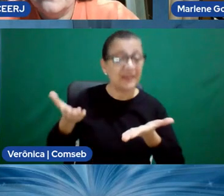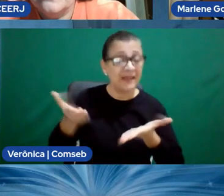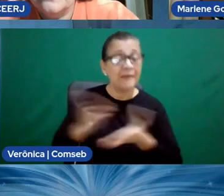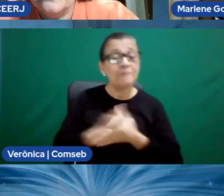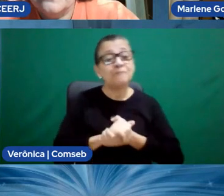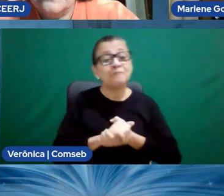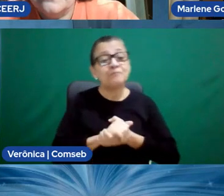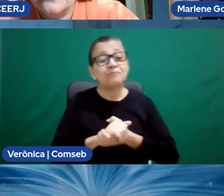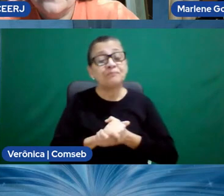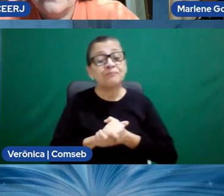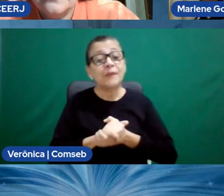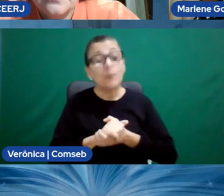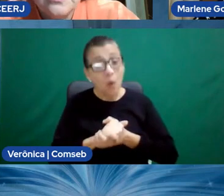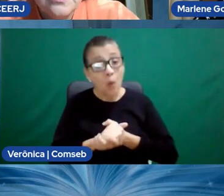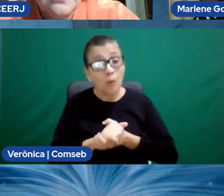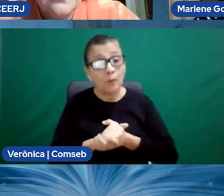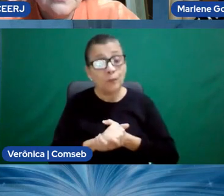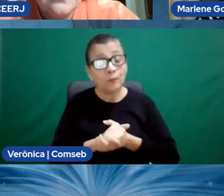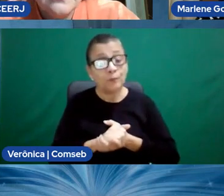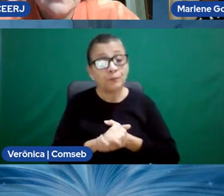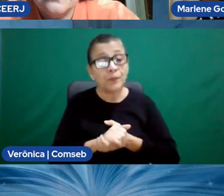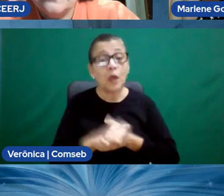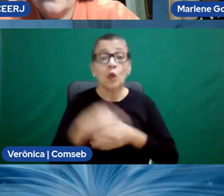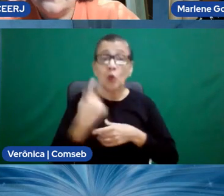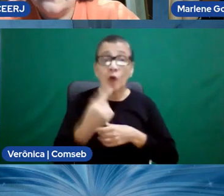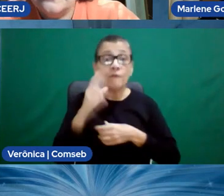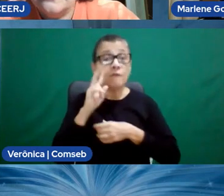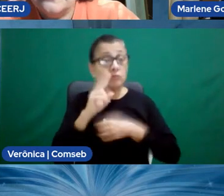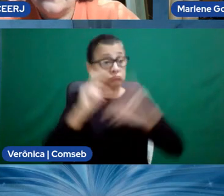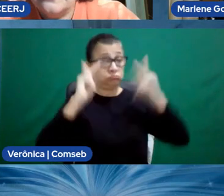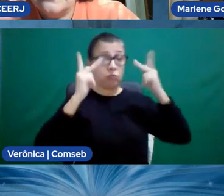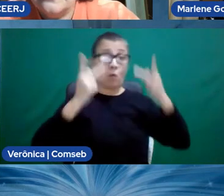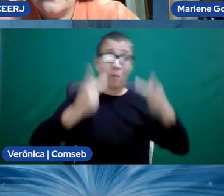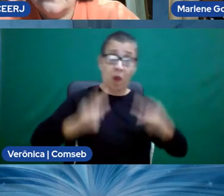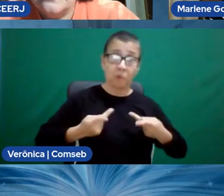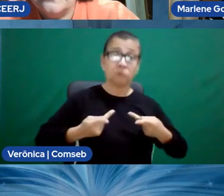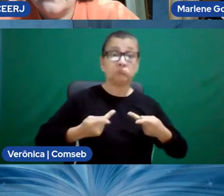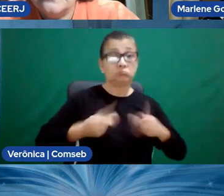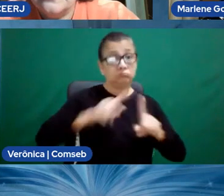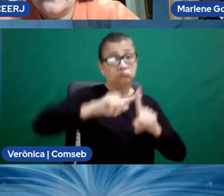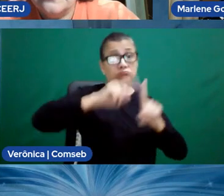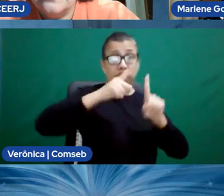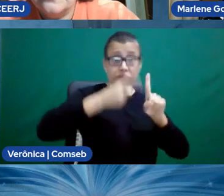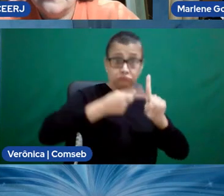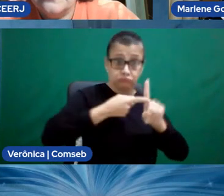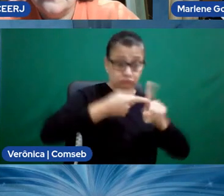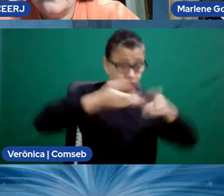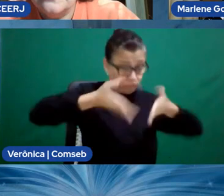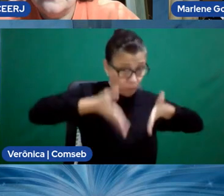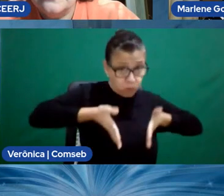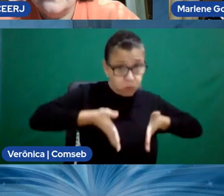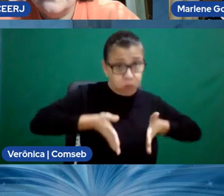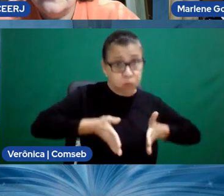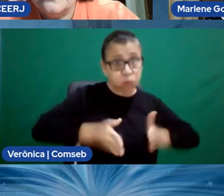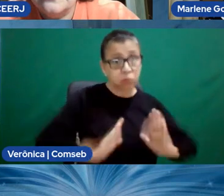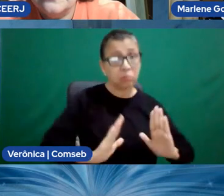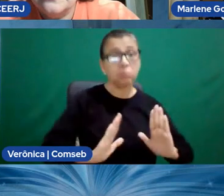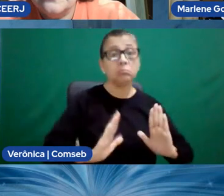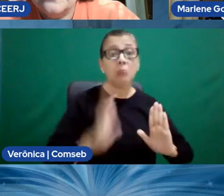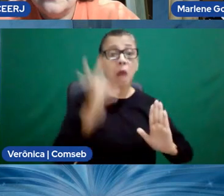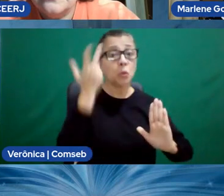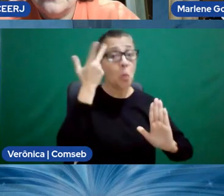Né? Quando nós vemos no ser humano, o nascimento é através do parto, seja ele normal